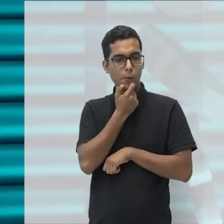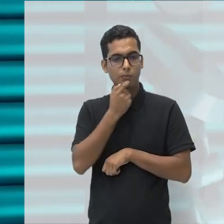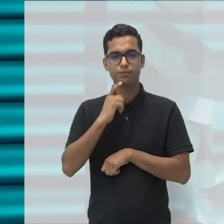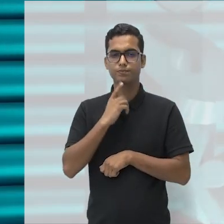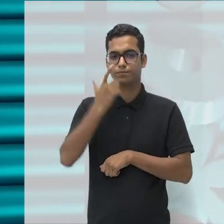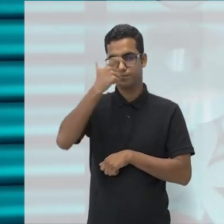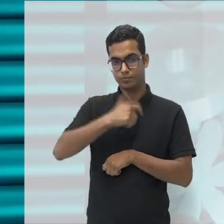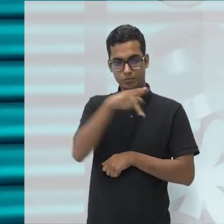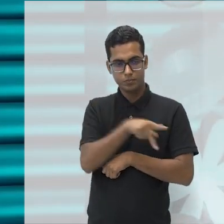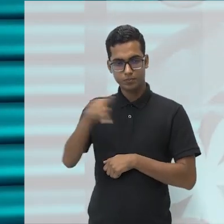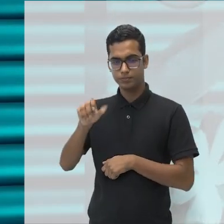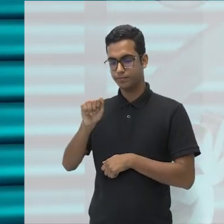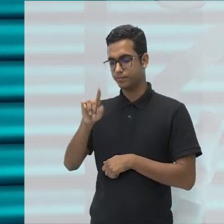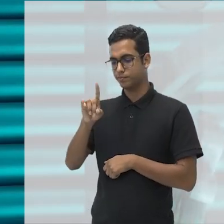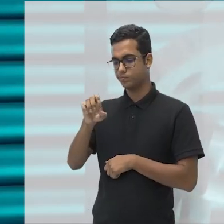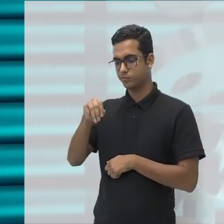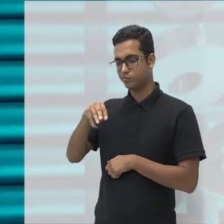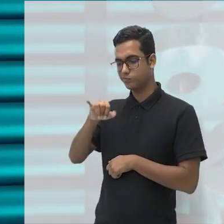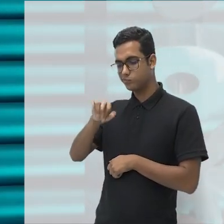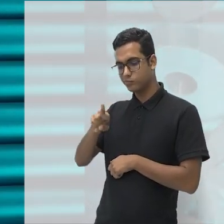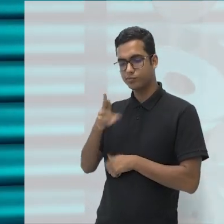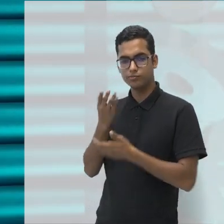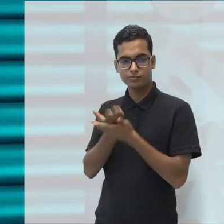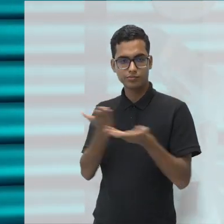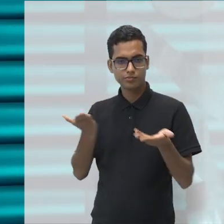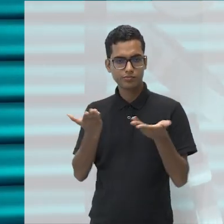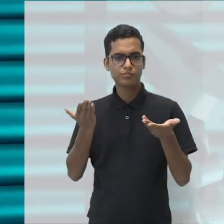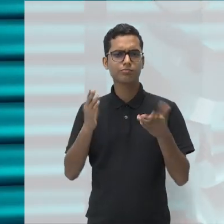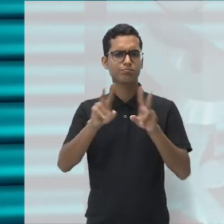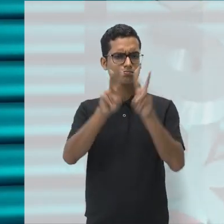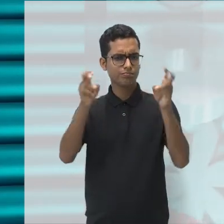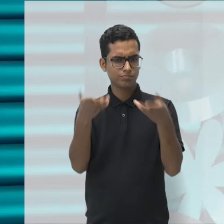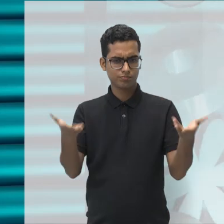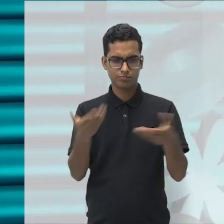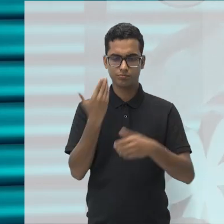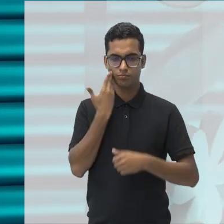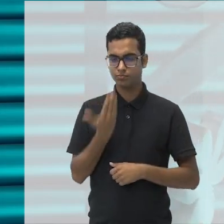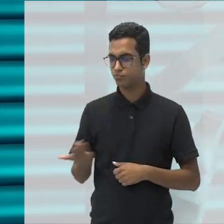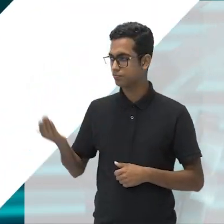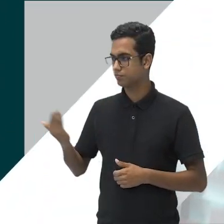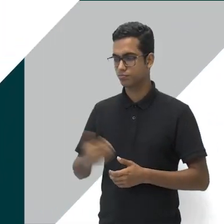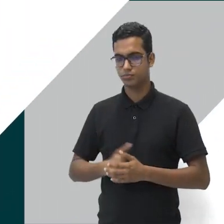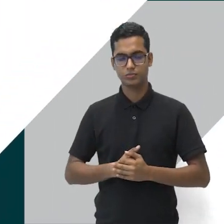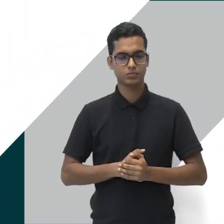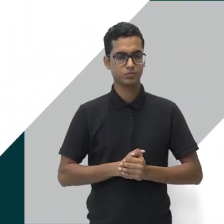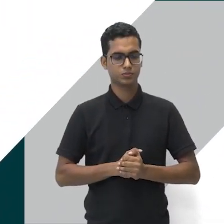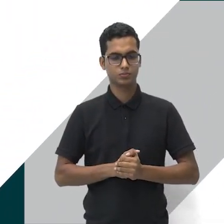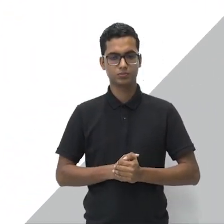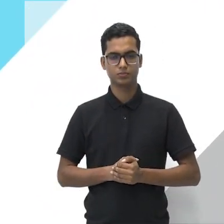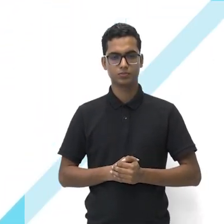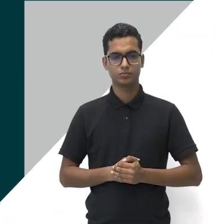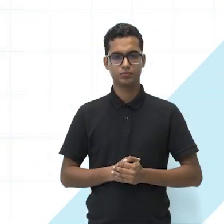e eu vou ficar com vocês ao longo dessa aula. Por falar em aula, vamos dar uma olhadinha no nosso objeto de conhecimento?